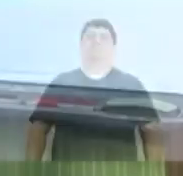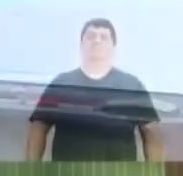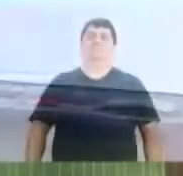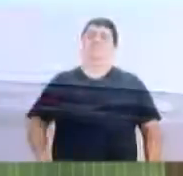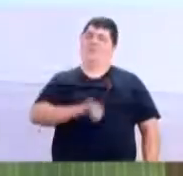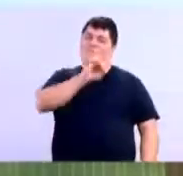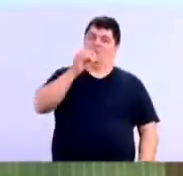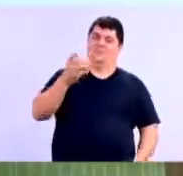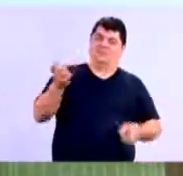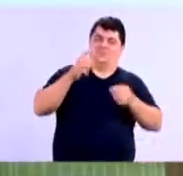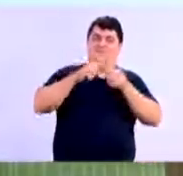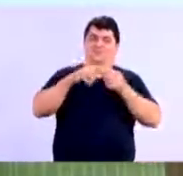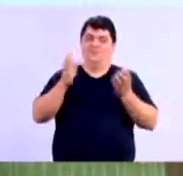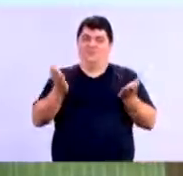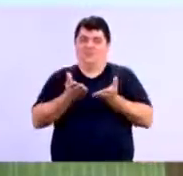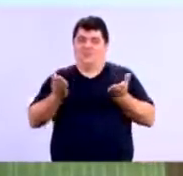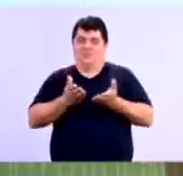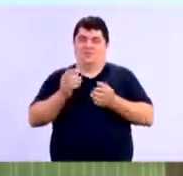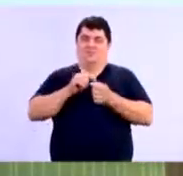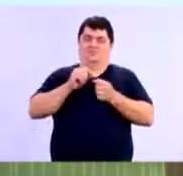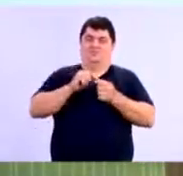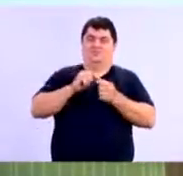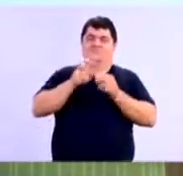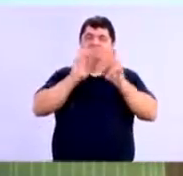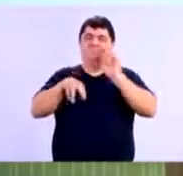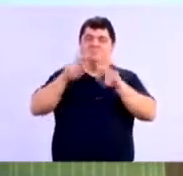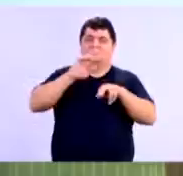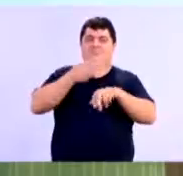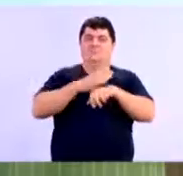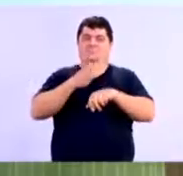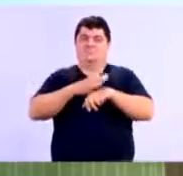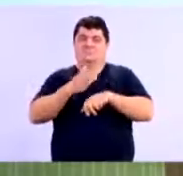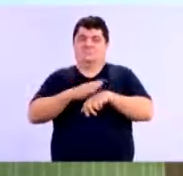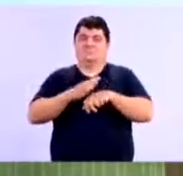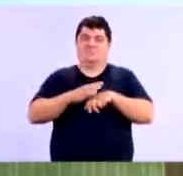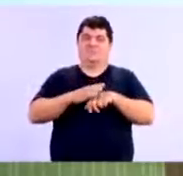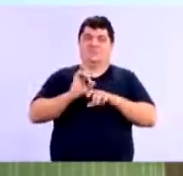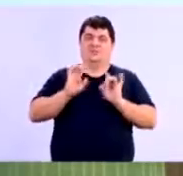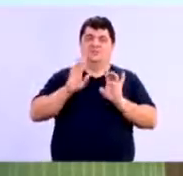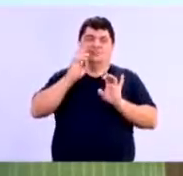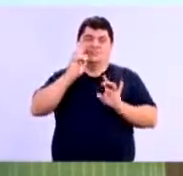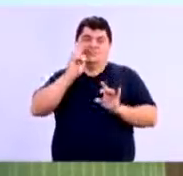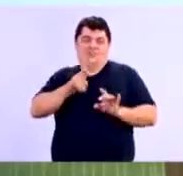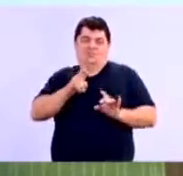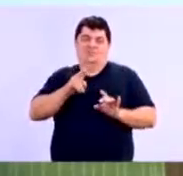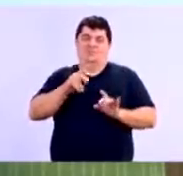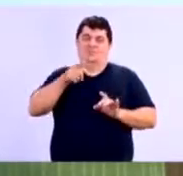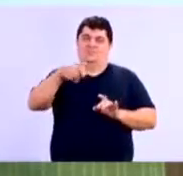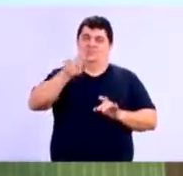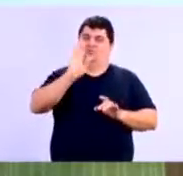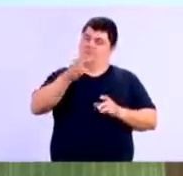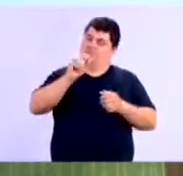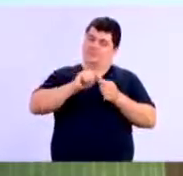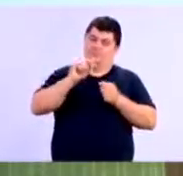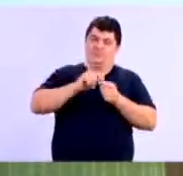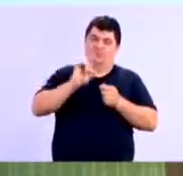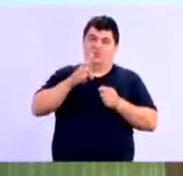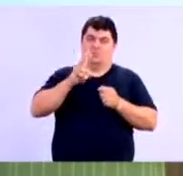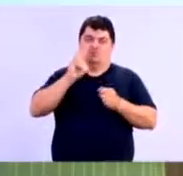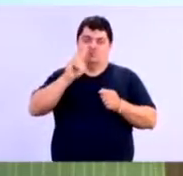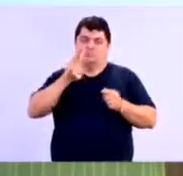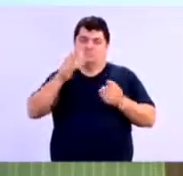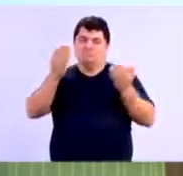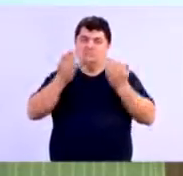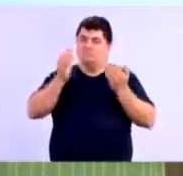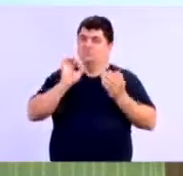Olá, estamos de volta agora para resolver os exercícios, né? Quer dizer, confirmar a resolução dos exercícios, que vocês já devem ter feito, é só para confirmar agora os